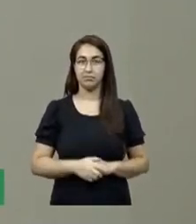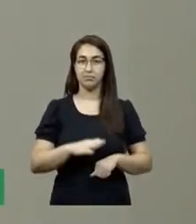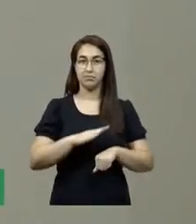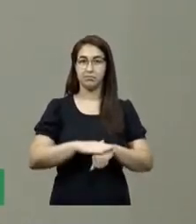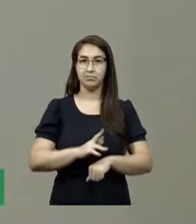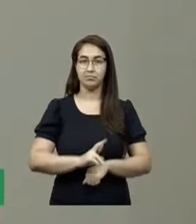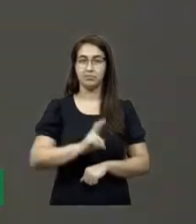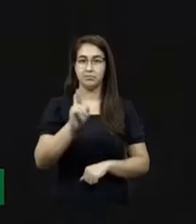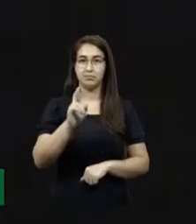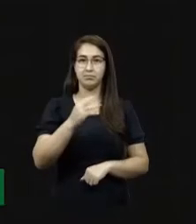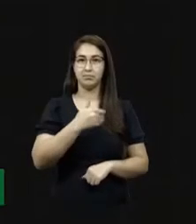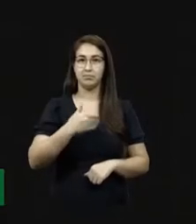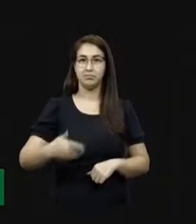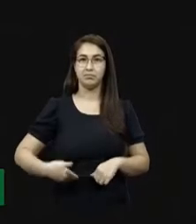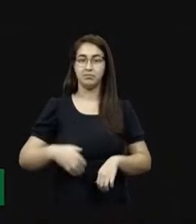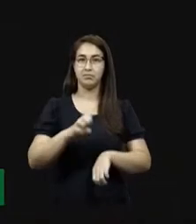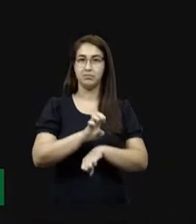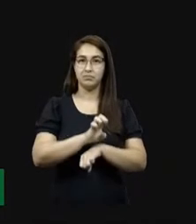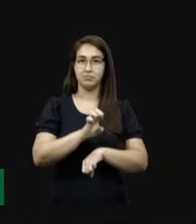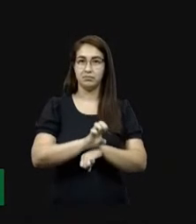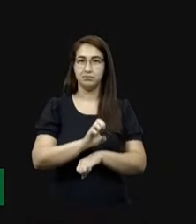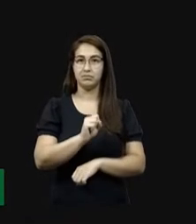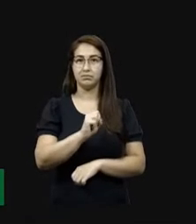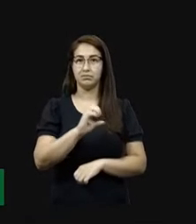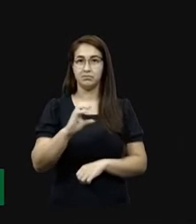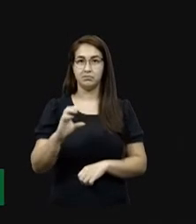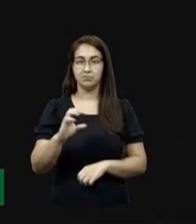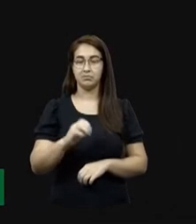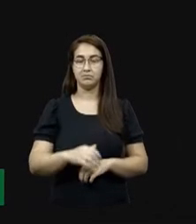Autor, Governo do Estado de Santa Catarina.